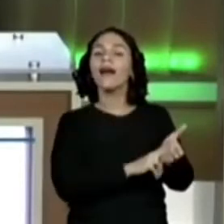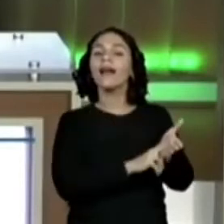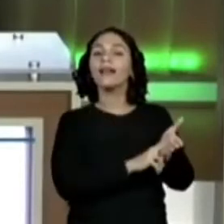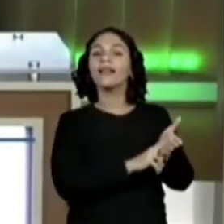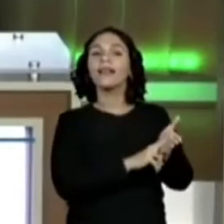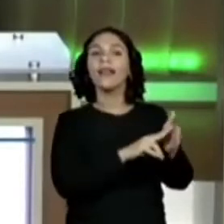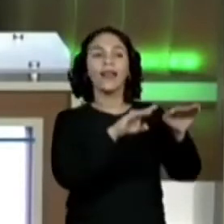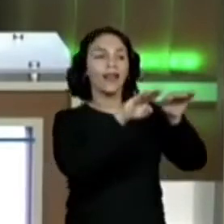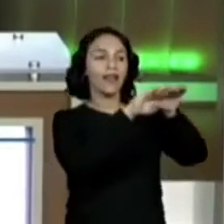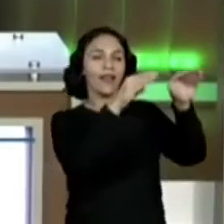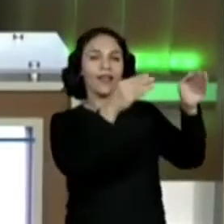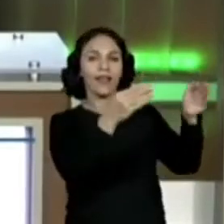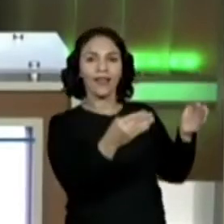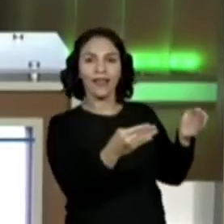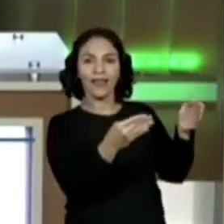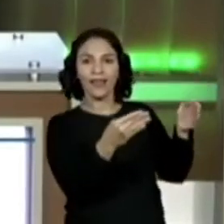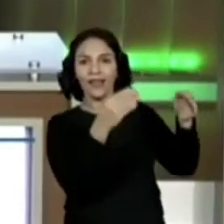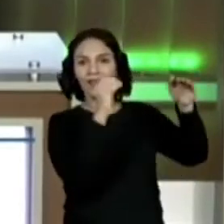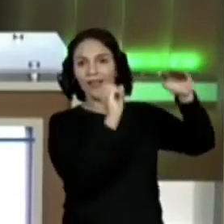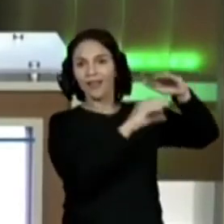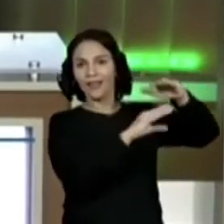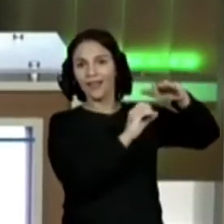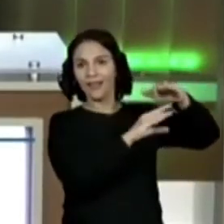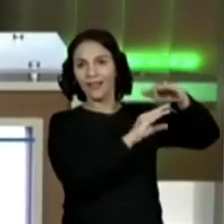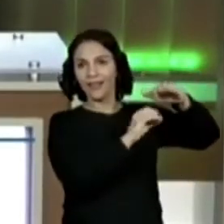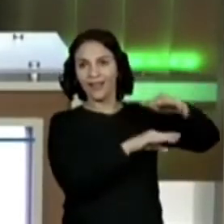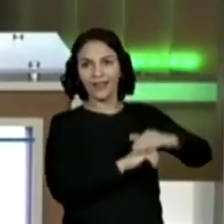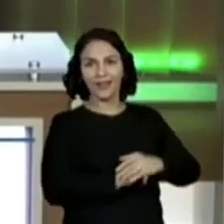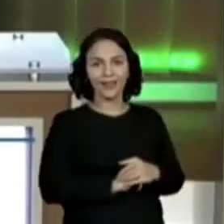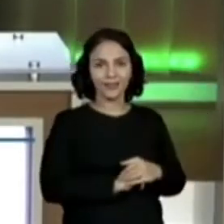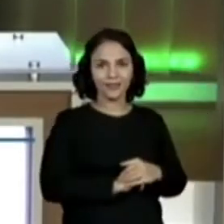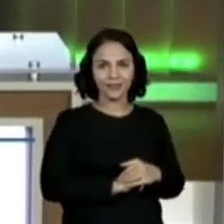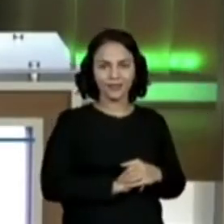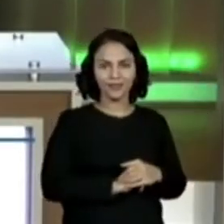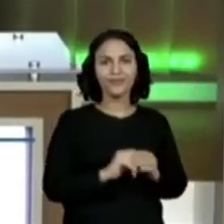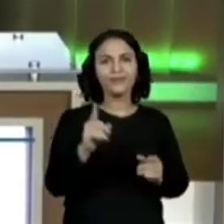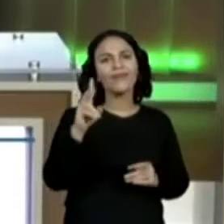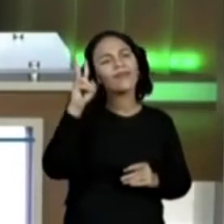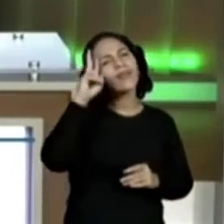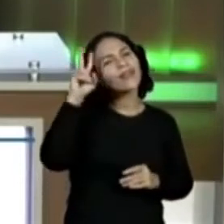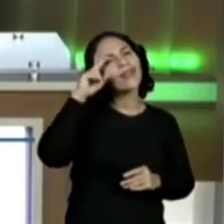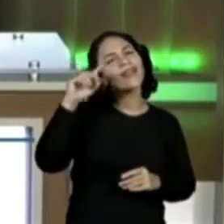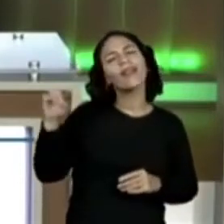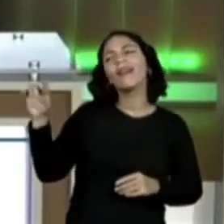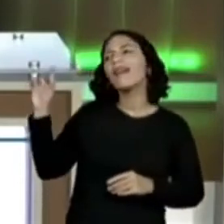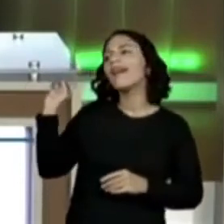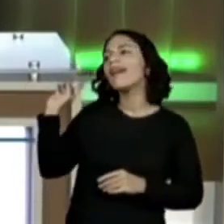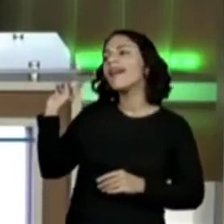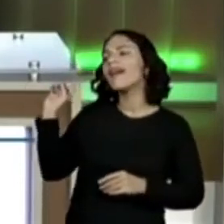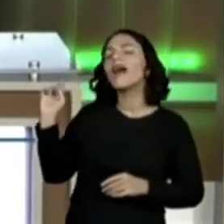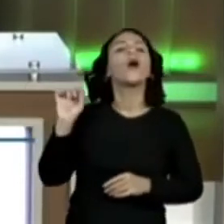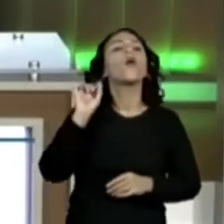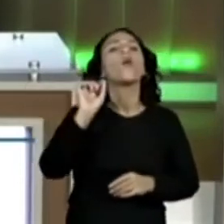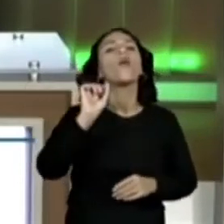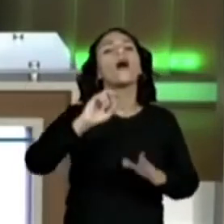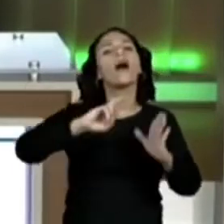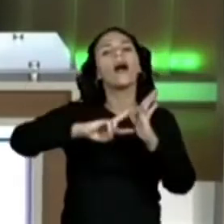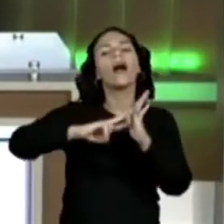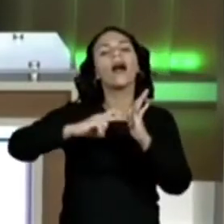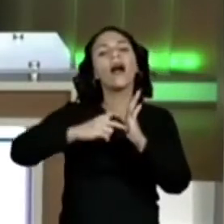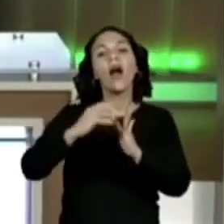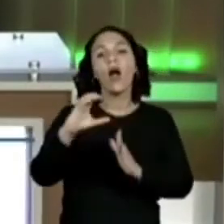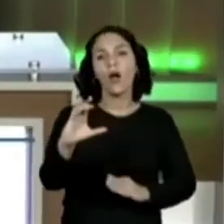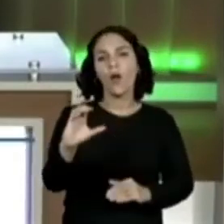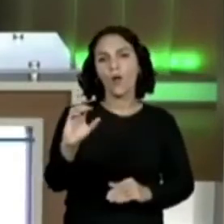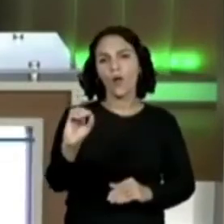Vocês descobriram na nossa última aula, em que tivemos uma canção, o que é um serviço de correio e o